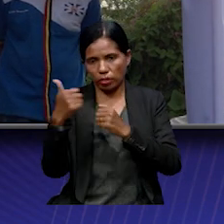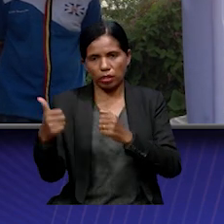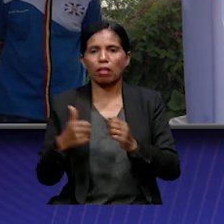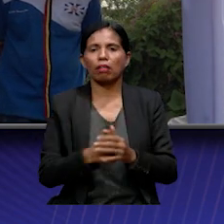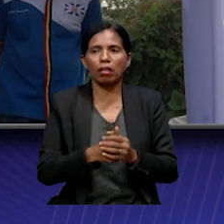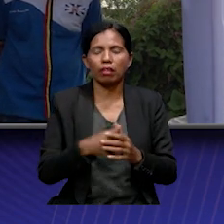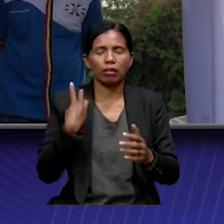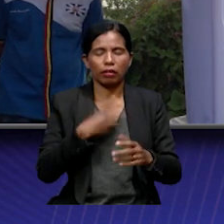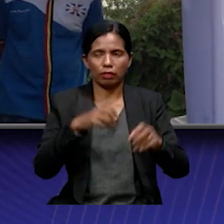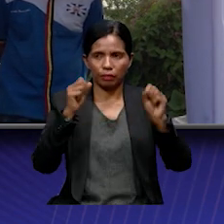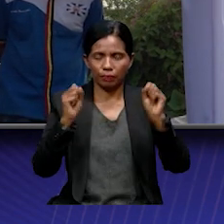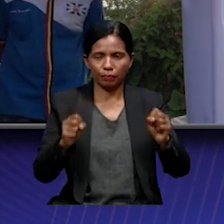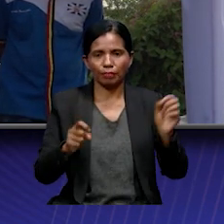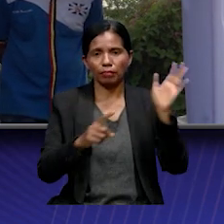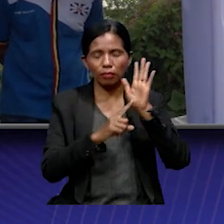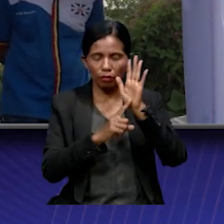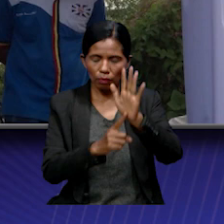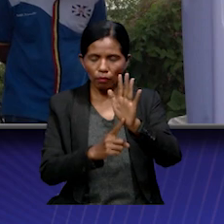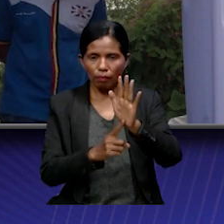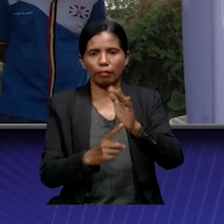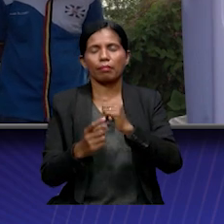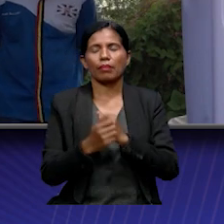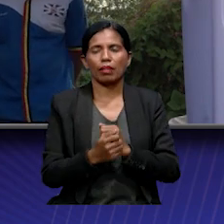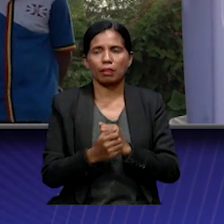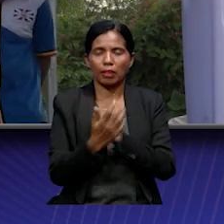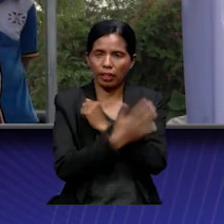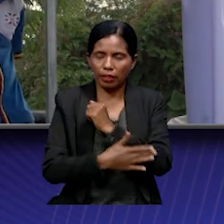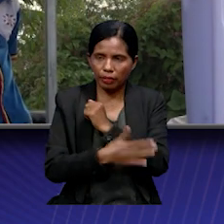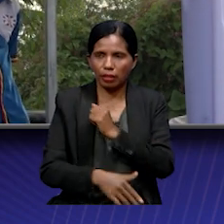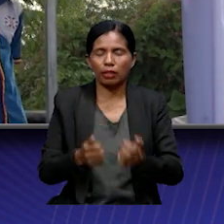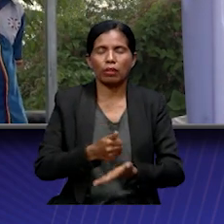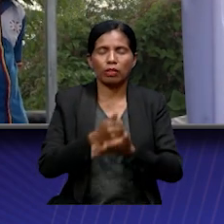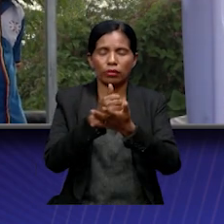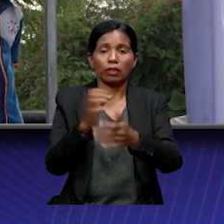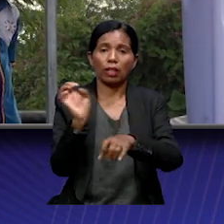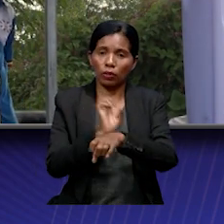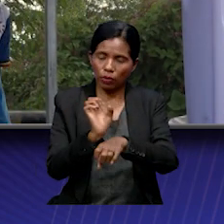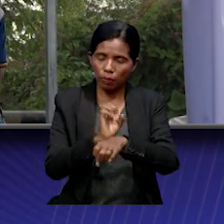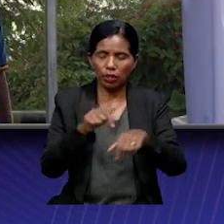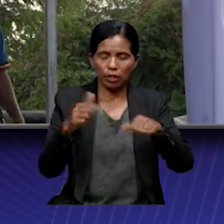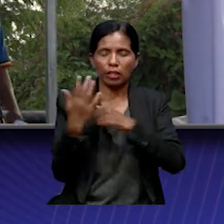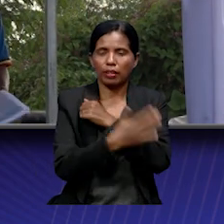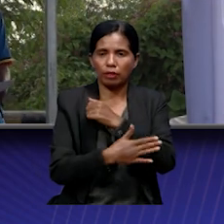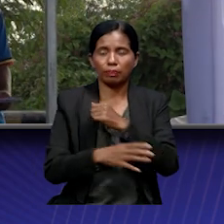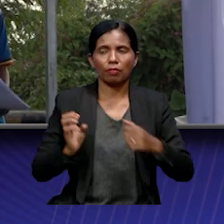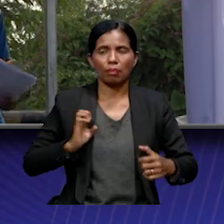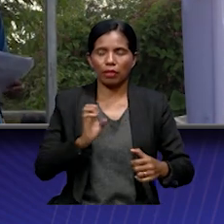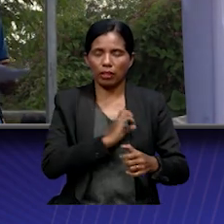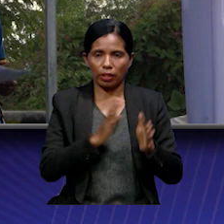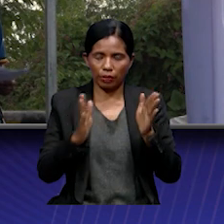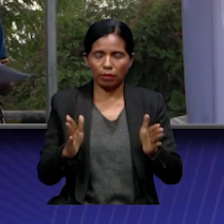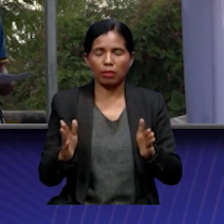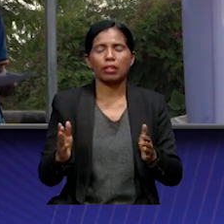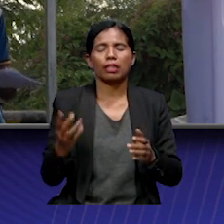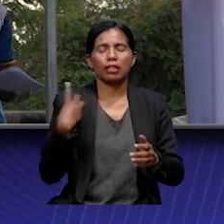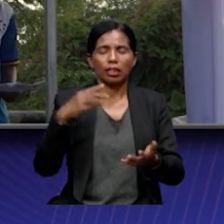ke leno an barailaran atu defende ekonomia railaran. Ambassador nebe kita tau e fatfatin, tem